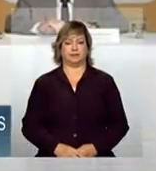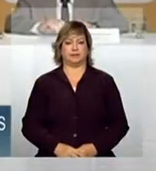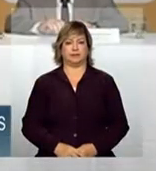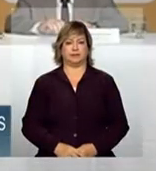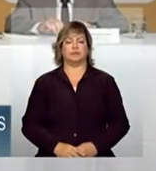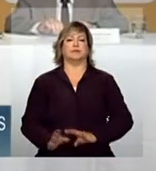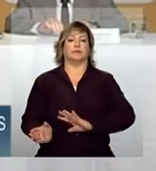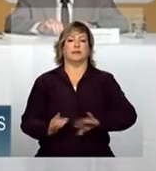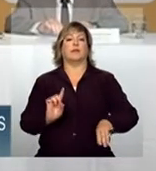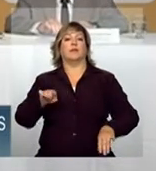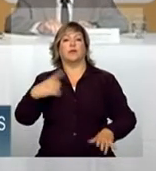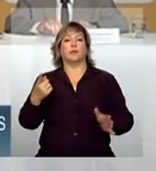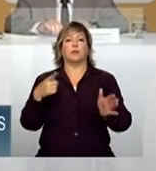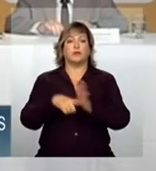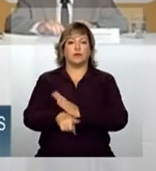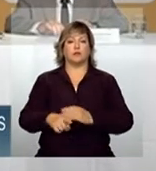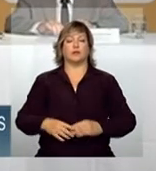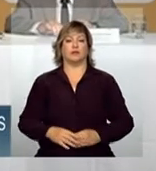Próxima pergunta.